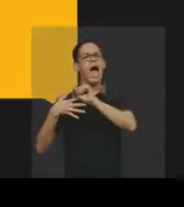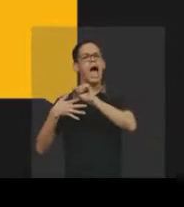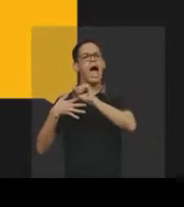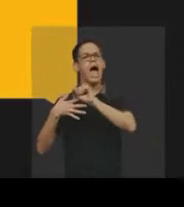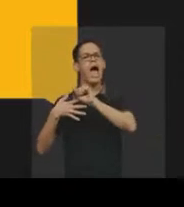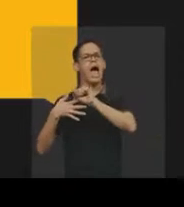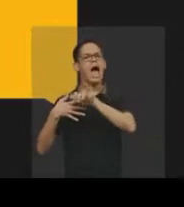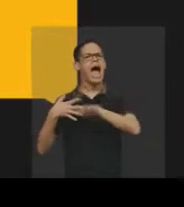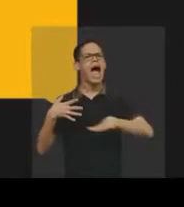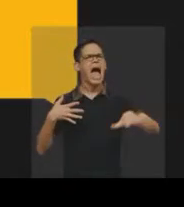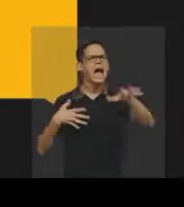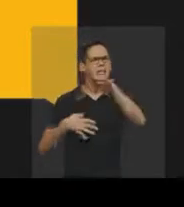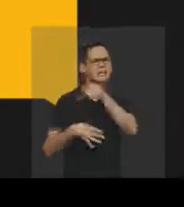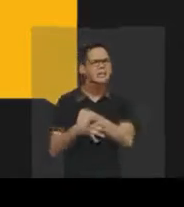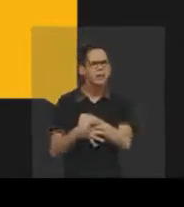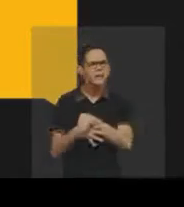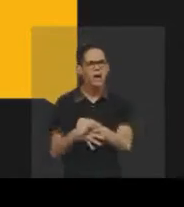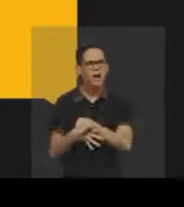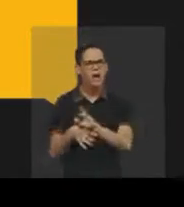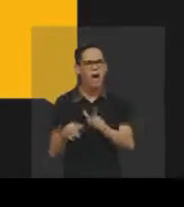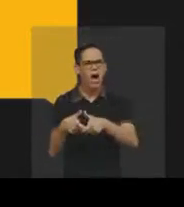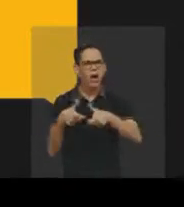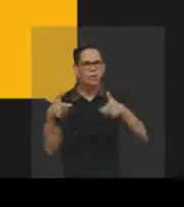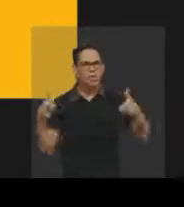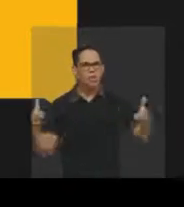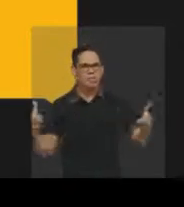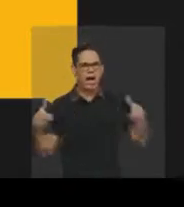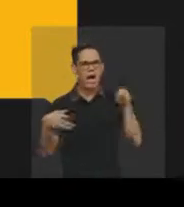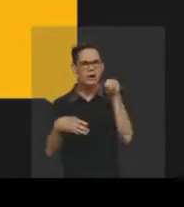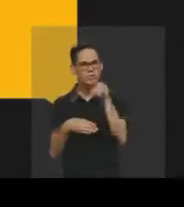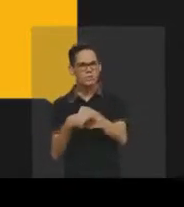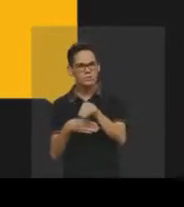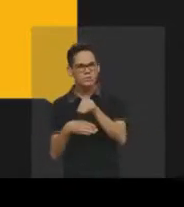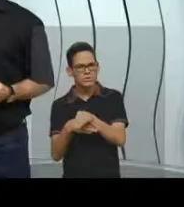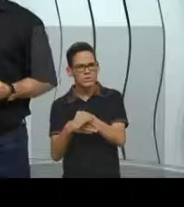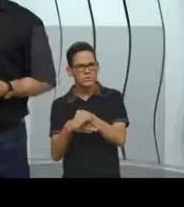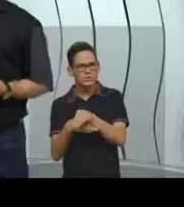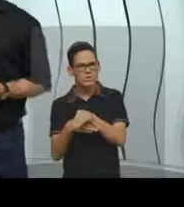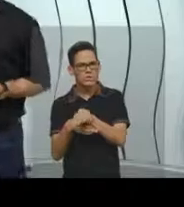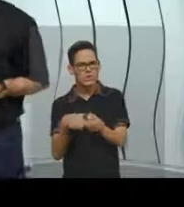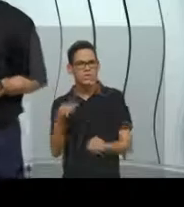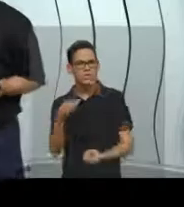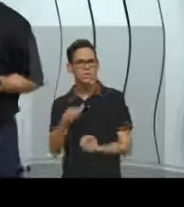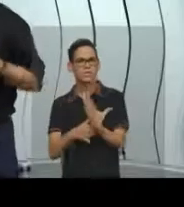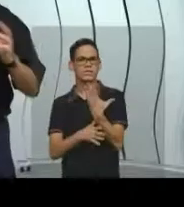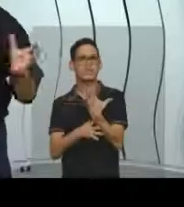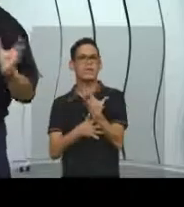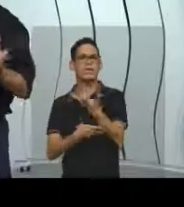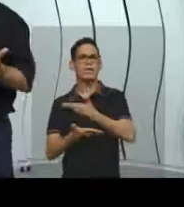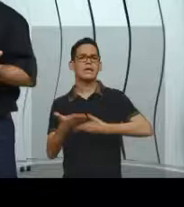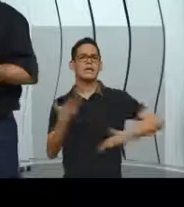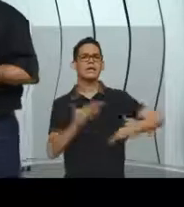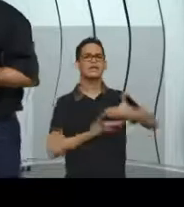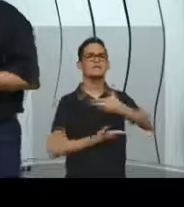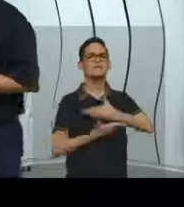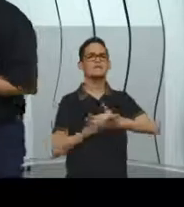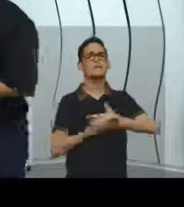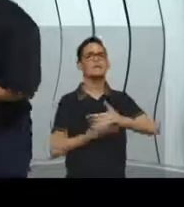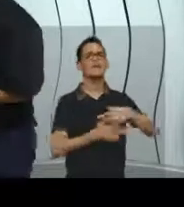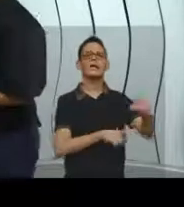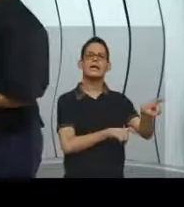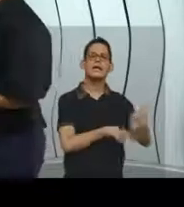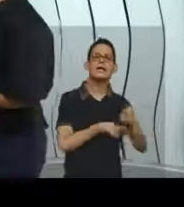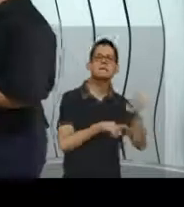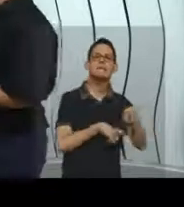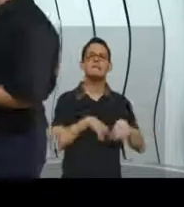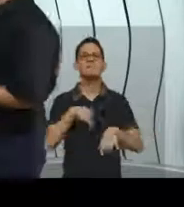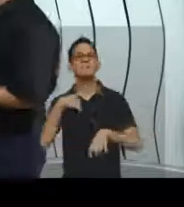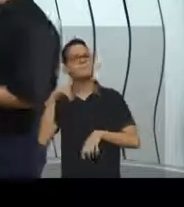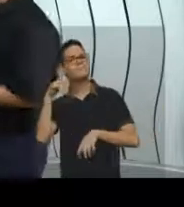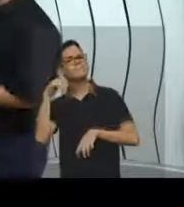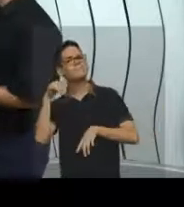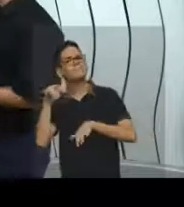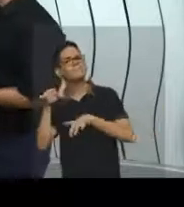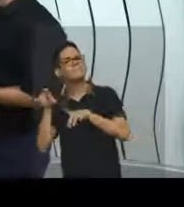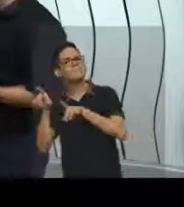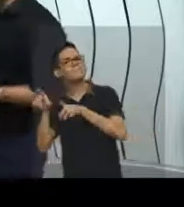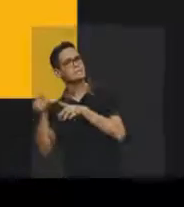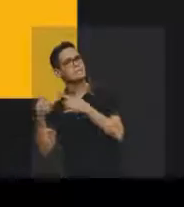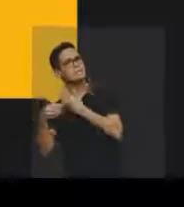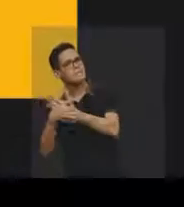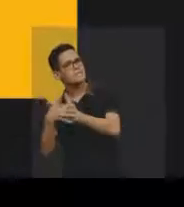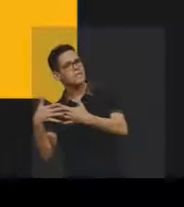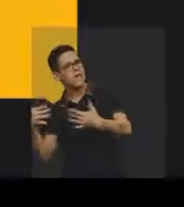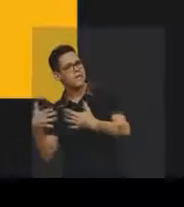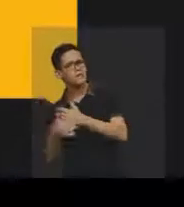muita relação entre expandir áreas cultivadas e interrelacionar campo e cidade. No setor